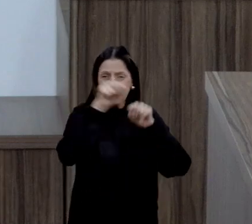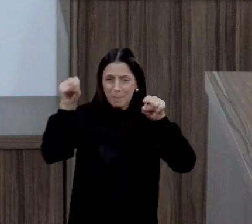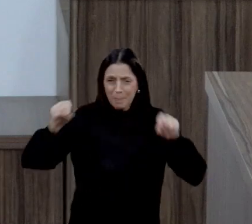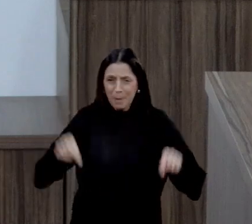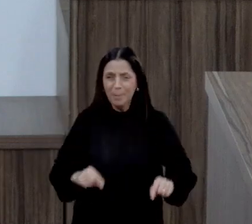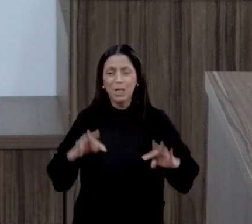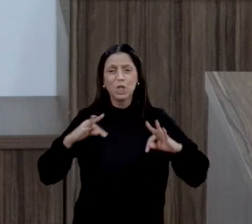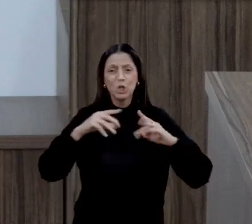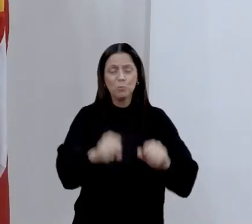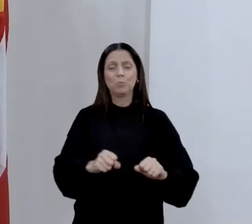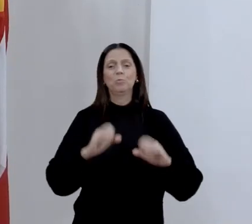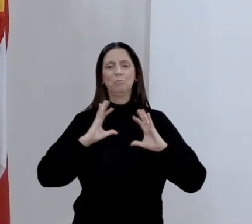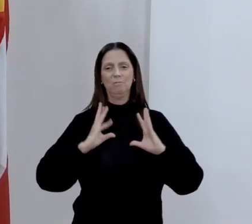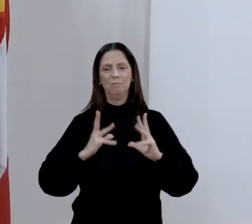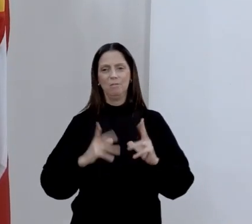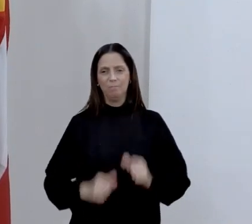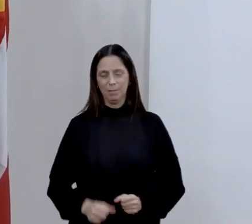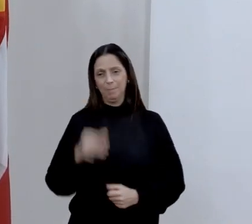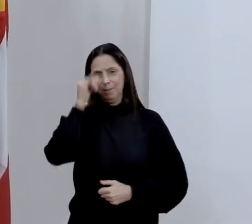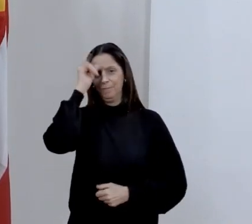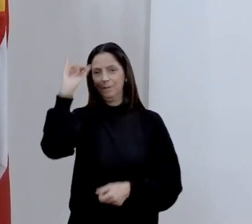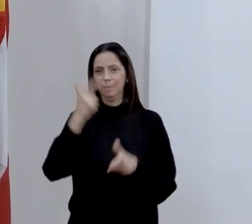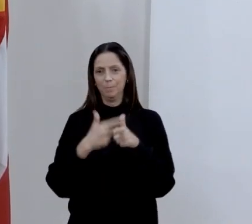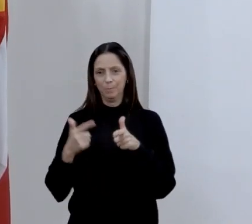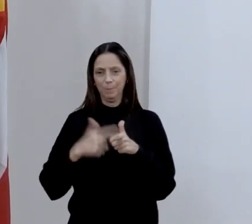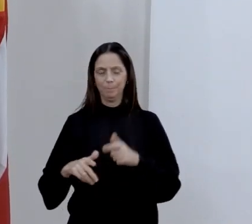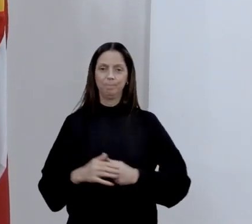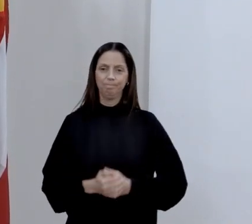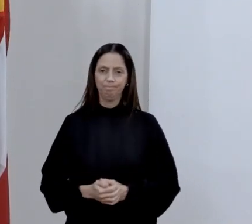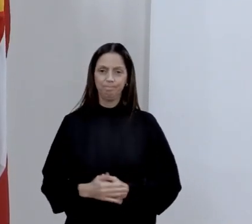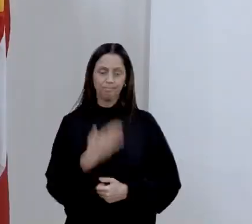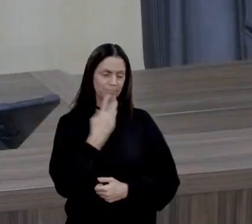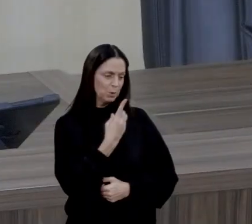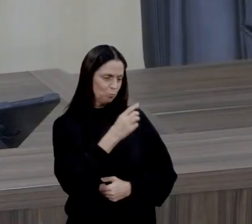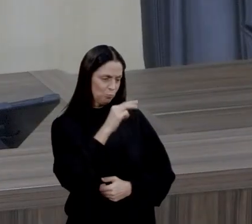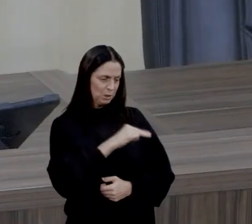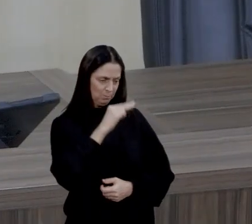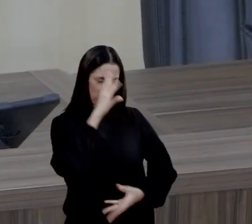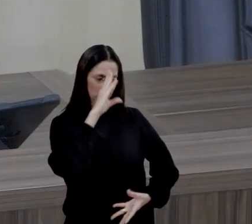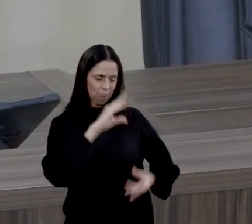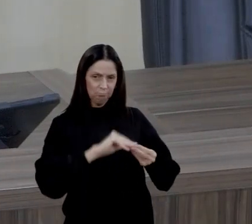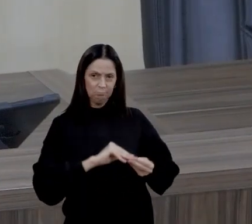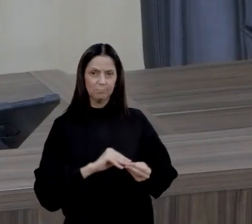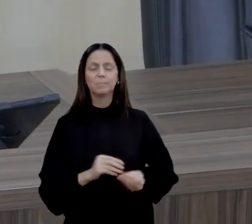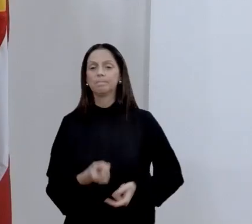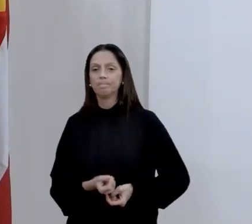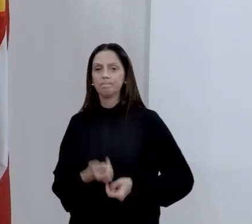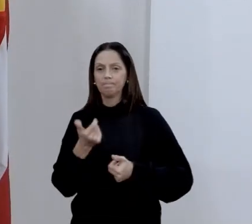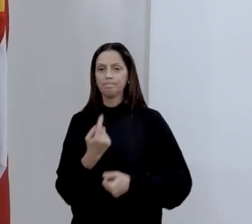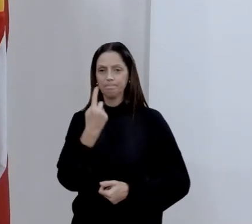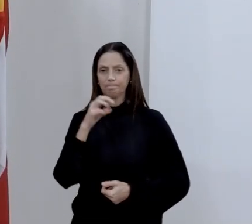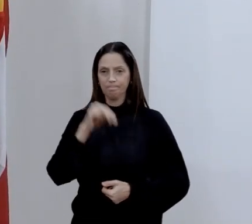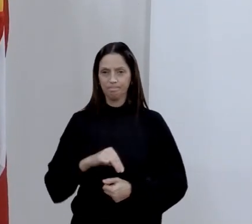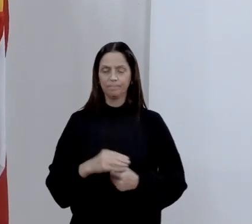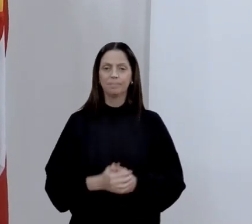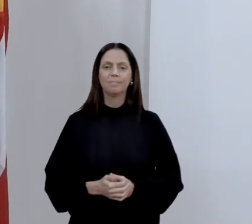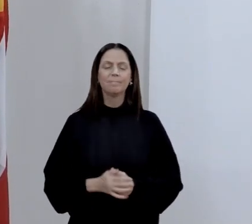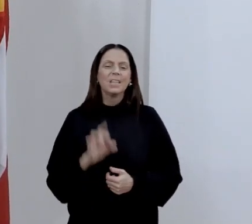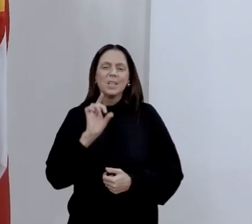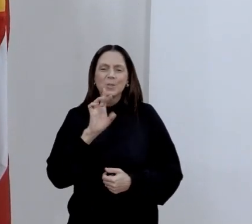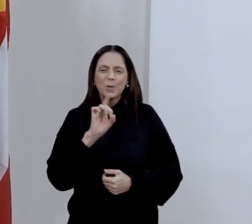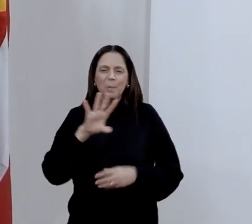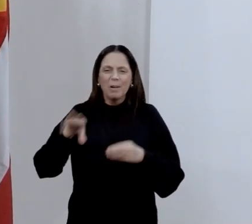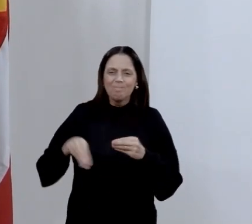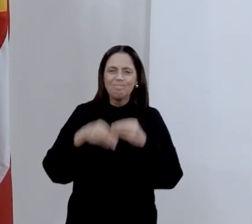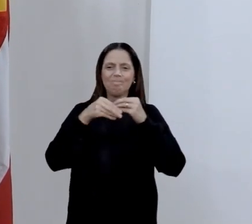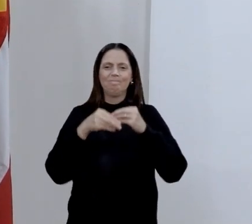Blumenau. Obrigado. Obrigado, vereador presidente. Tenho conhecido a parte, 1 minuto só para finalizar. Concedo mais 1 minuto. Só gostaria de complementar a fala